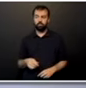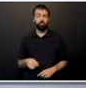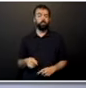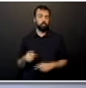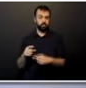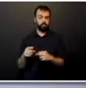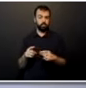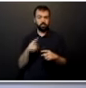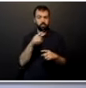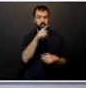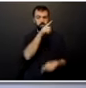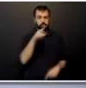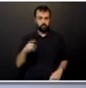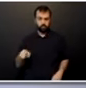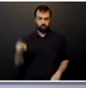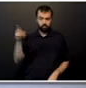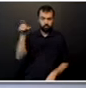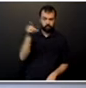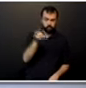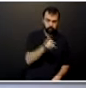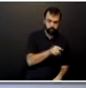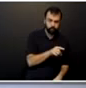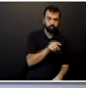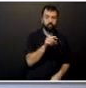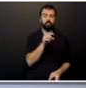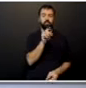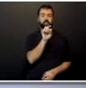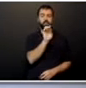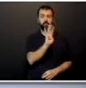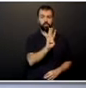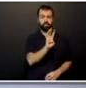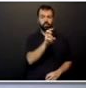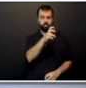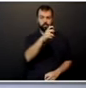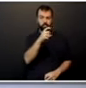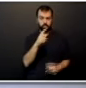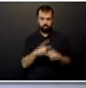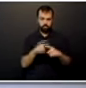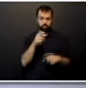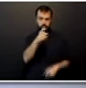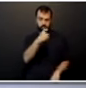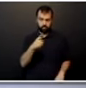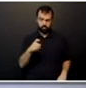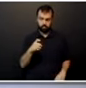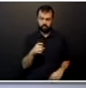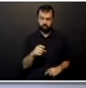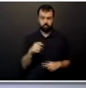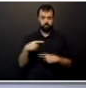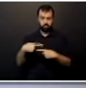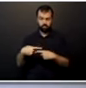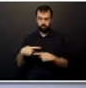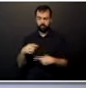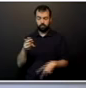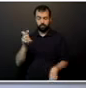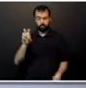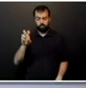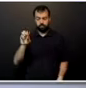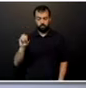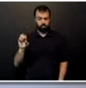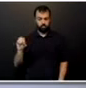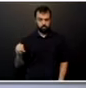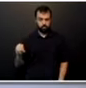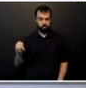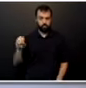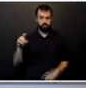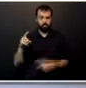tô fazendo a multiplicação cruzada eu vou ter quatro vezes x-4x e 500 x10